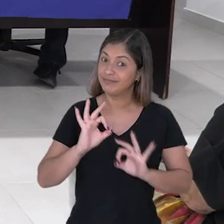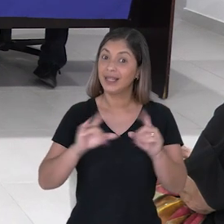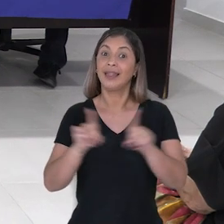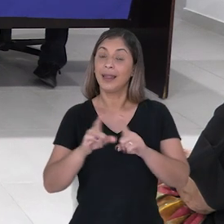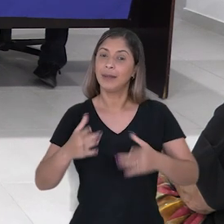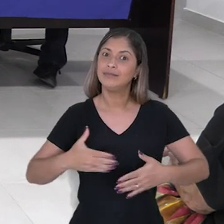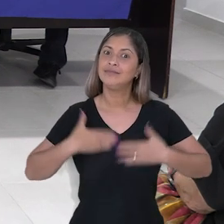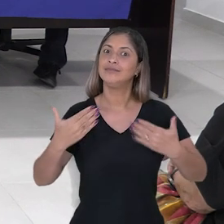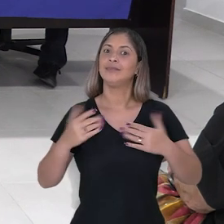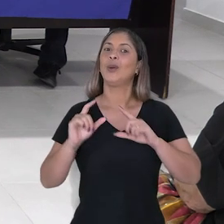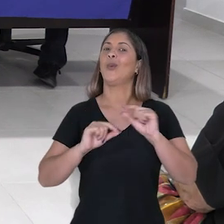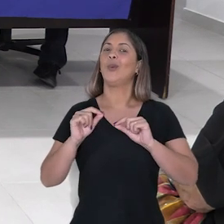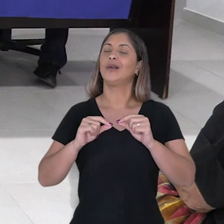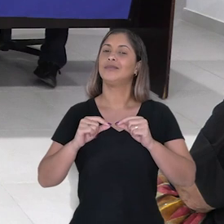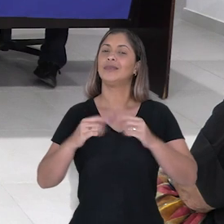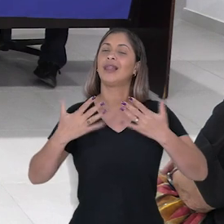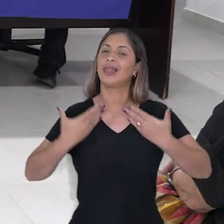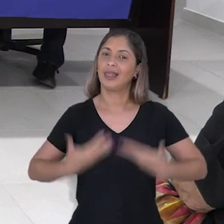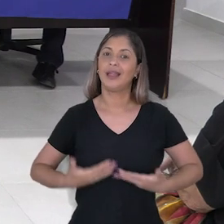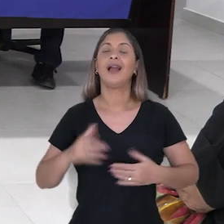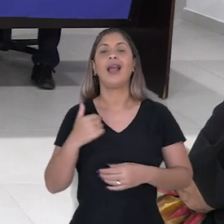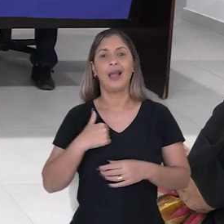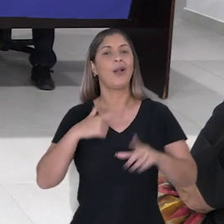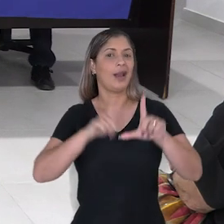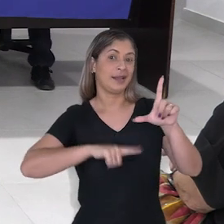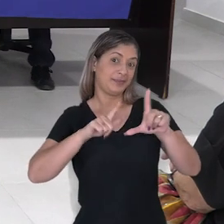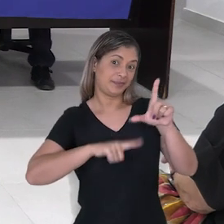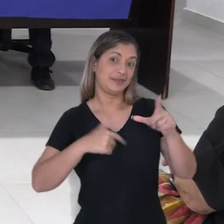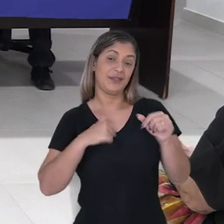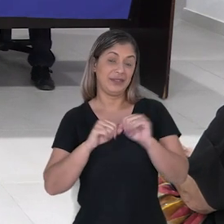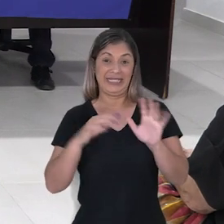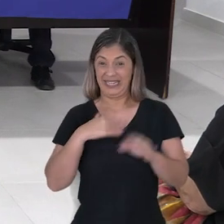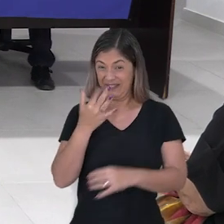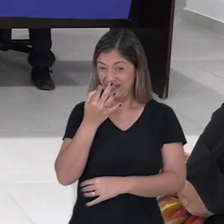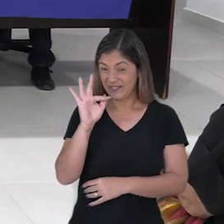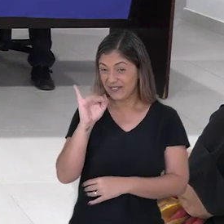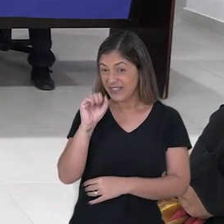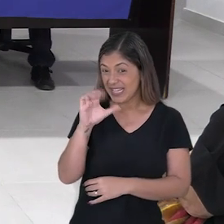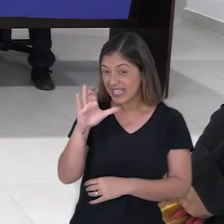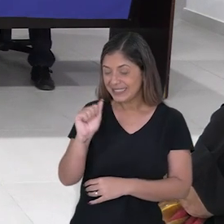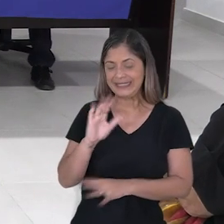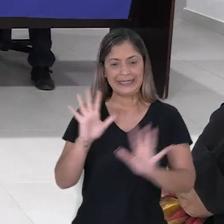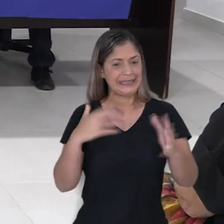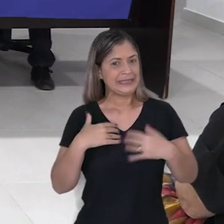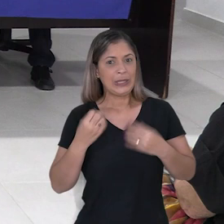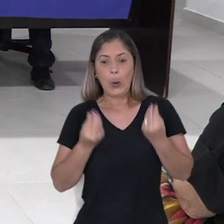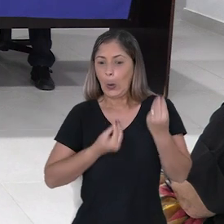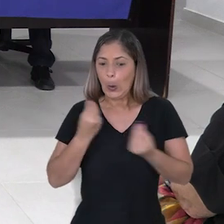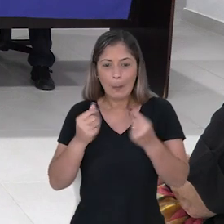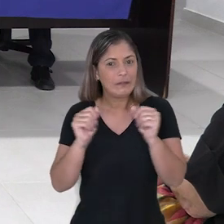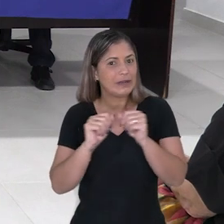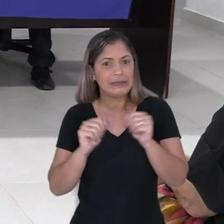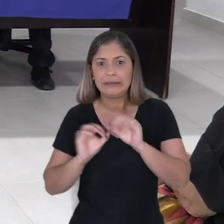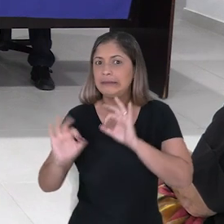surpresa com a fluidez da leitura. Eu sou da área de letras e não entendo quase nada de física, e eu falei, meu Deus, como é que a gente vai fazer?